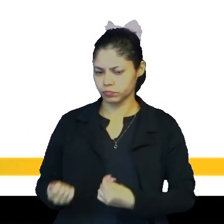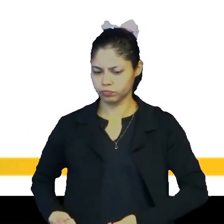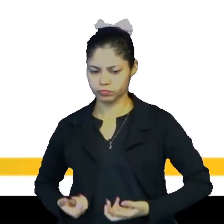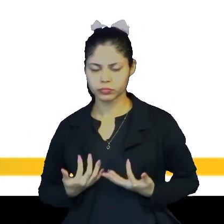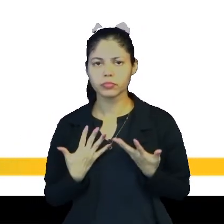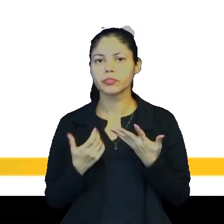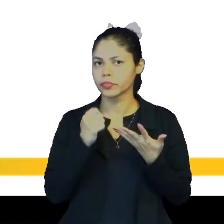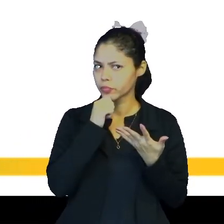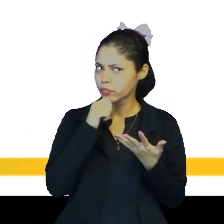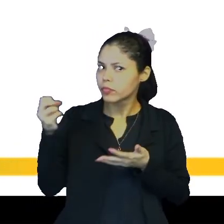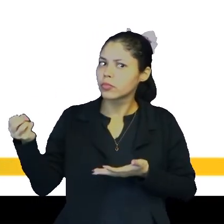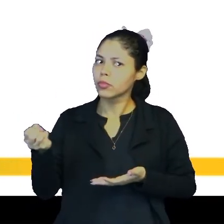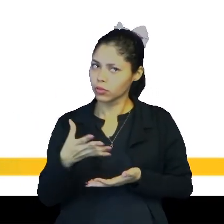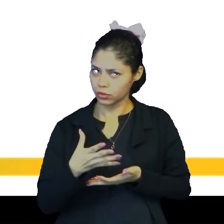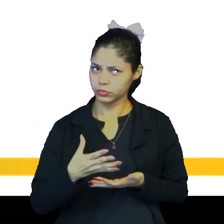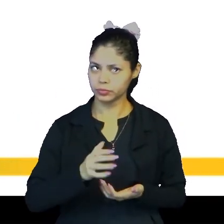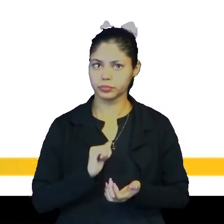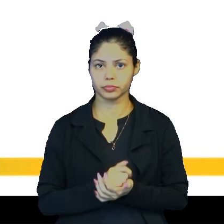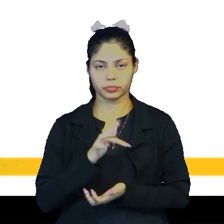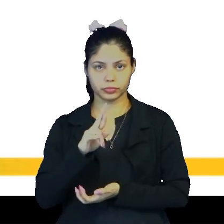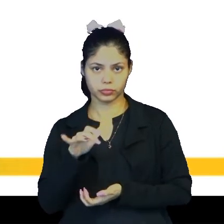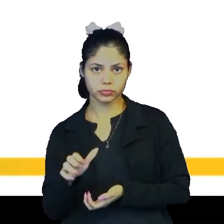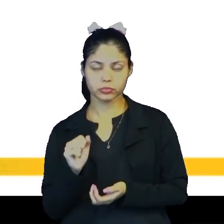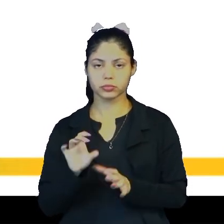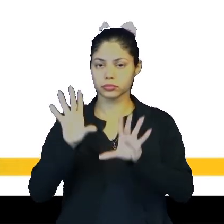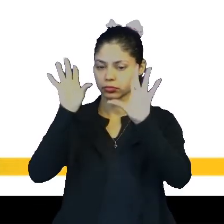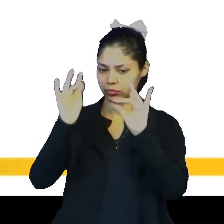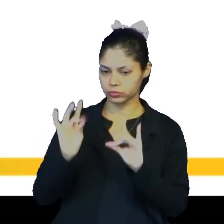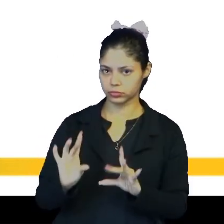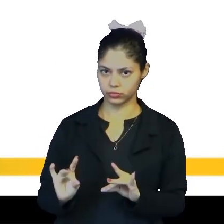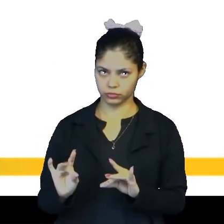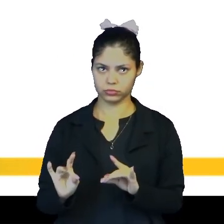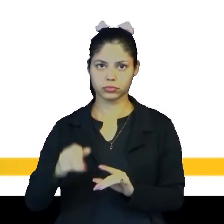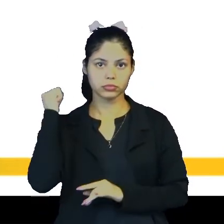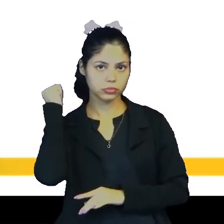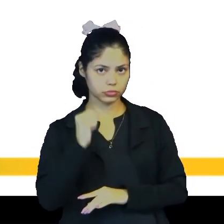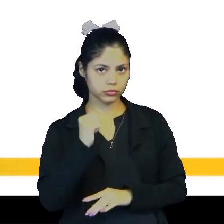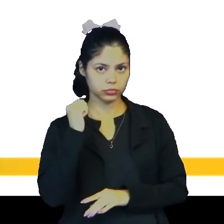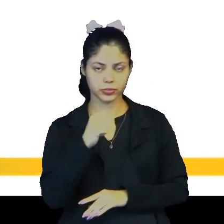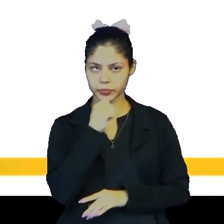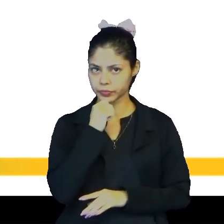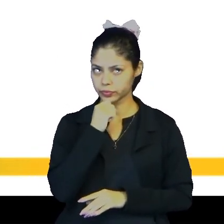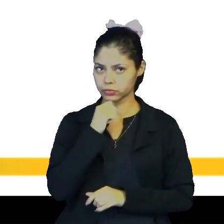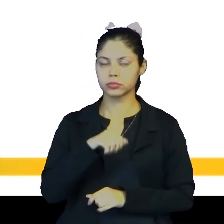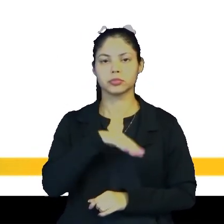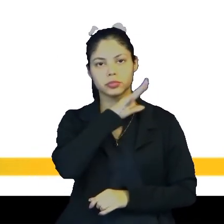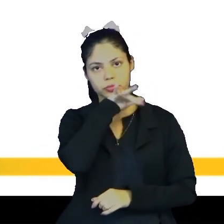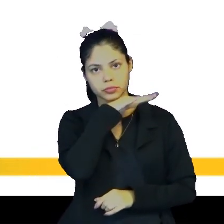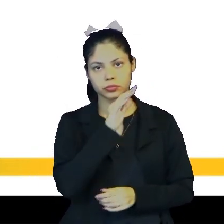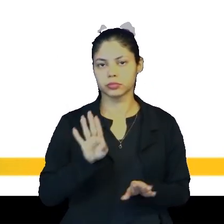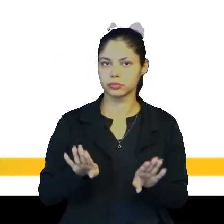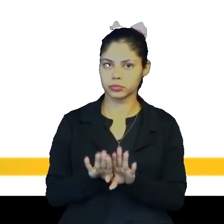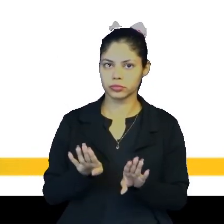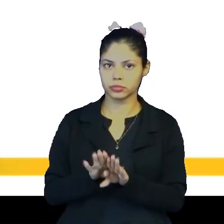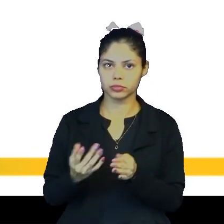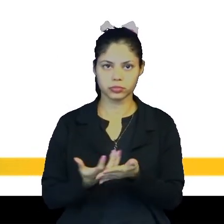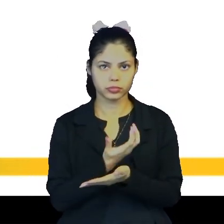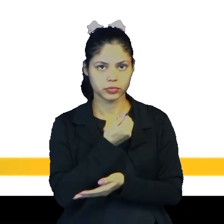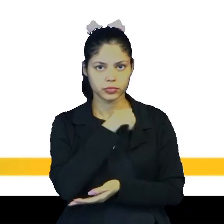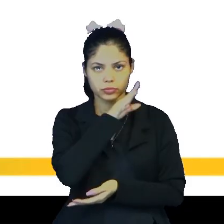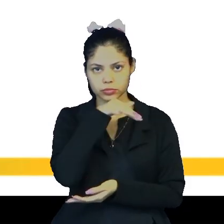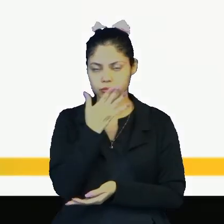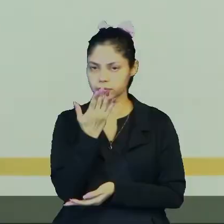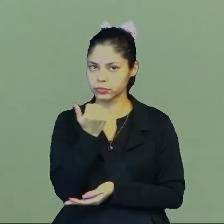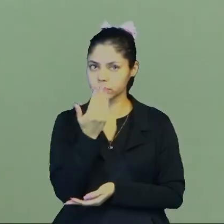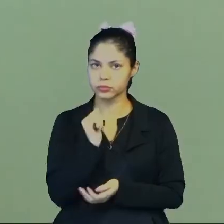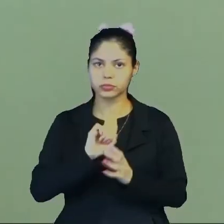novas fontes de alimentos em que se destacava a caça de animais e a coleta de alimentos, que eram as